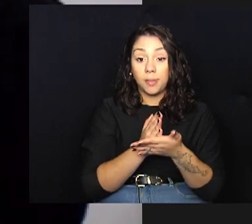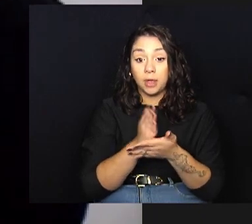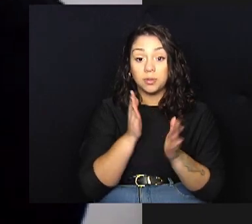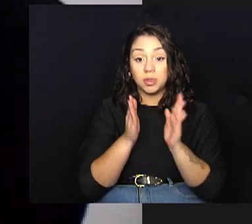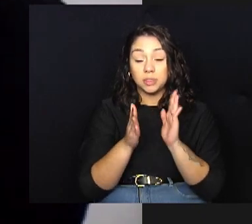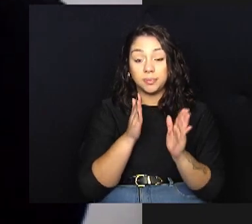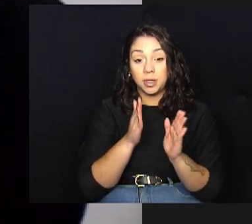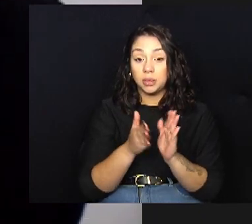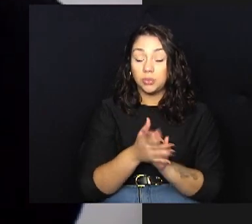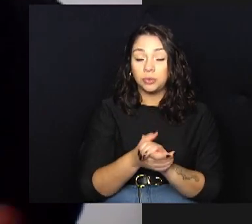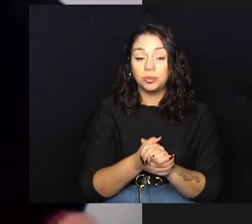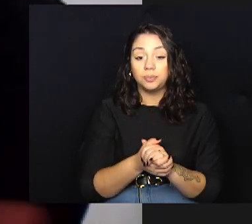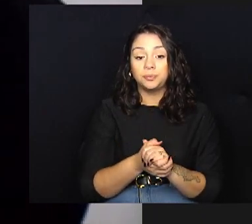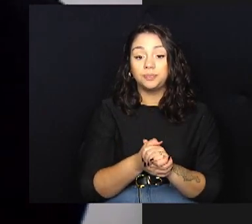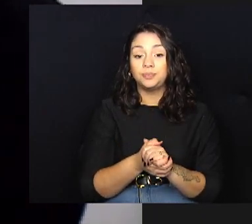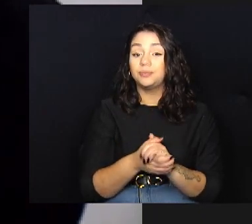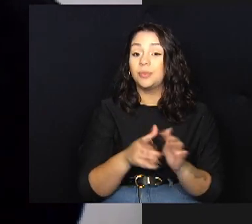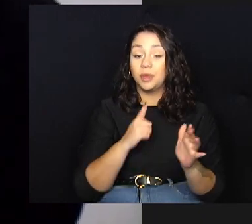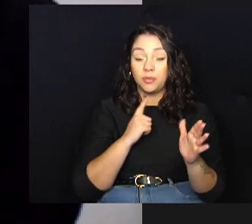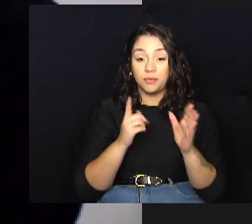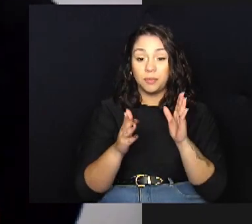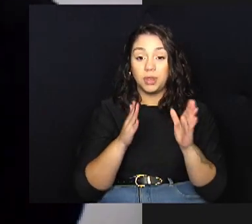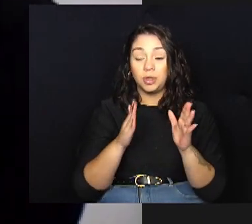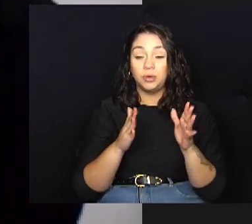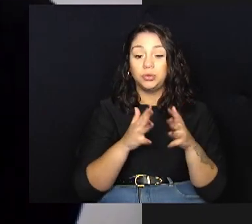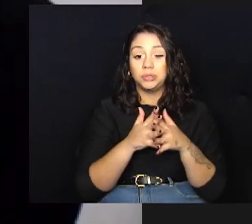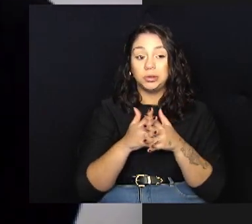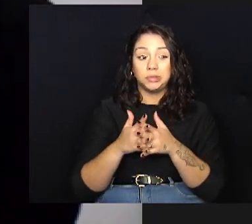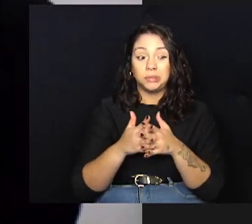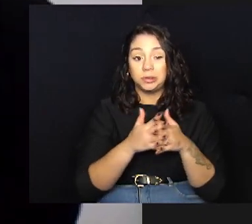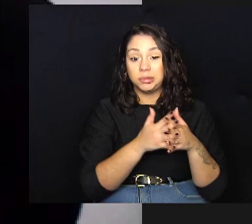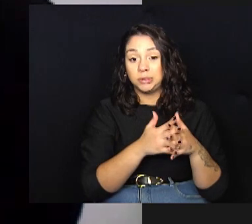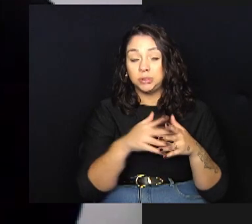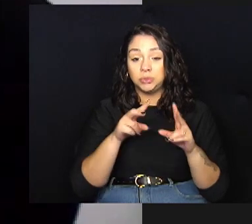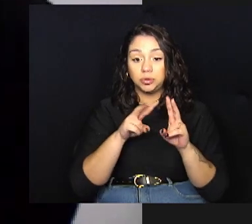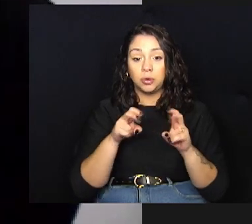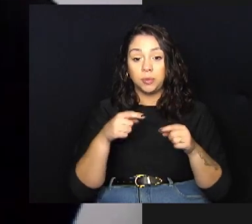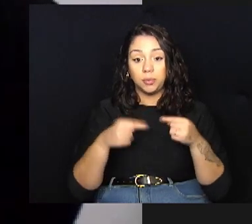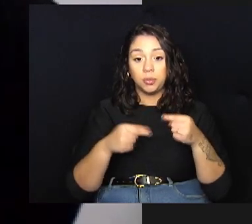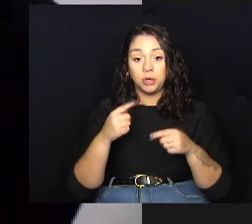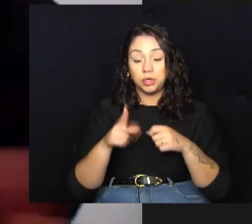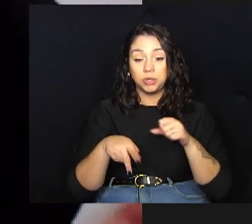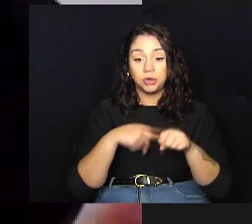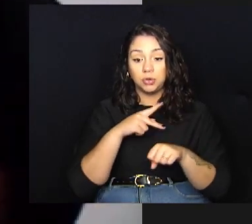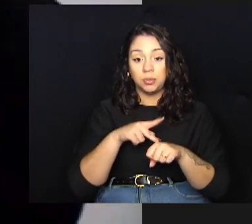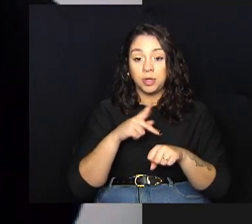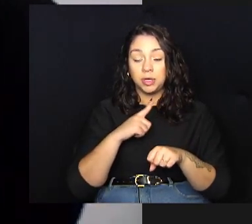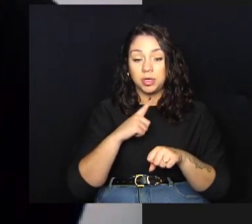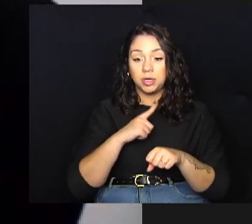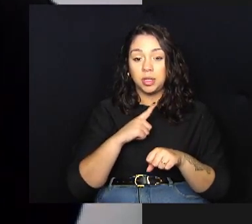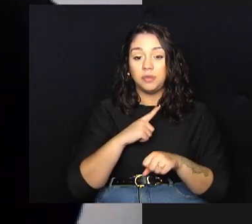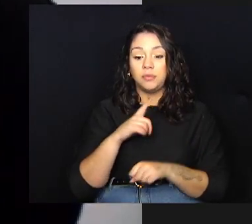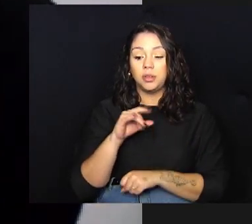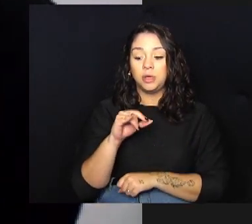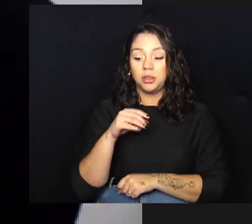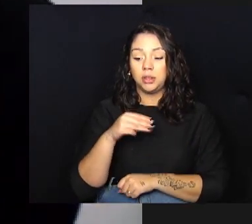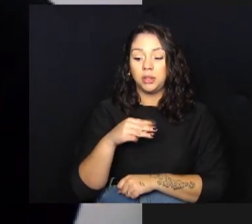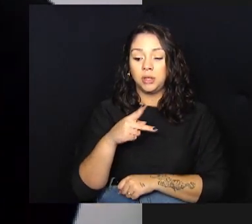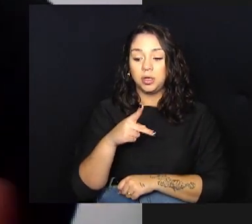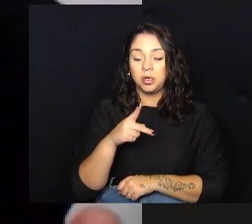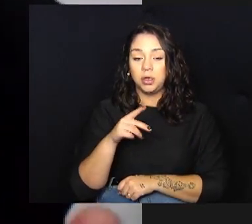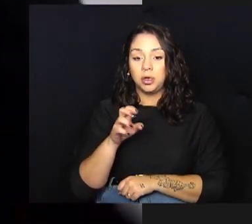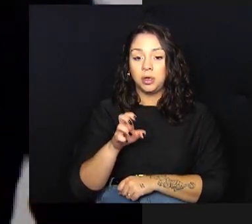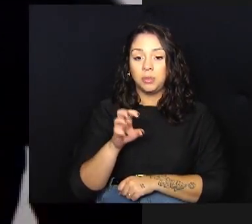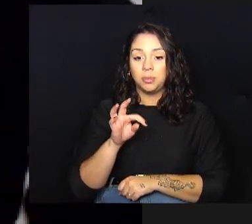né Foi um período bastante conturbado em termos da política do país né a gente teve impeachment teve várias situações